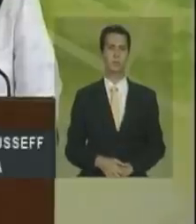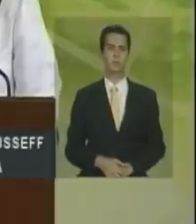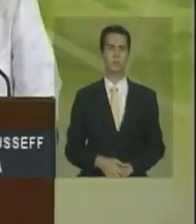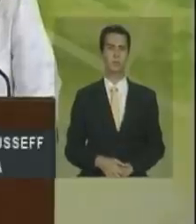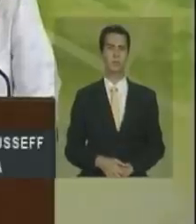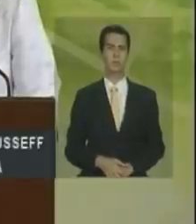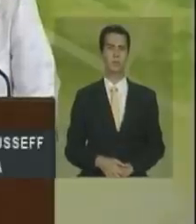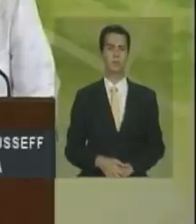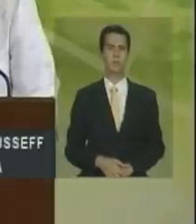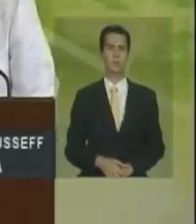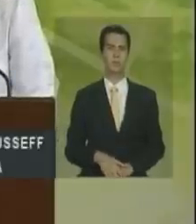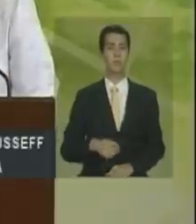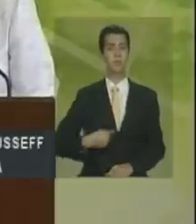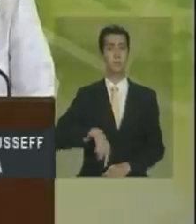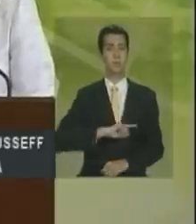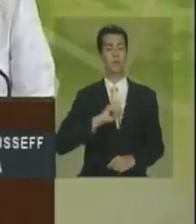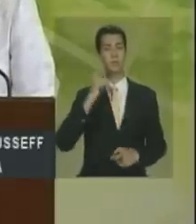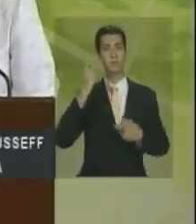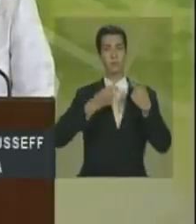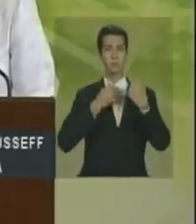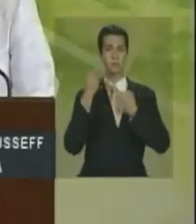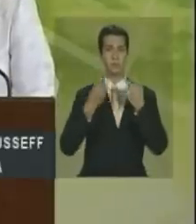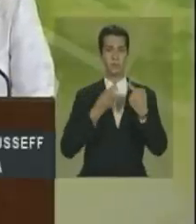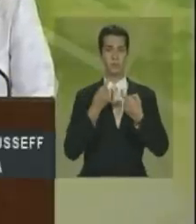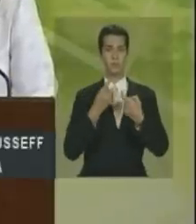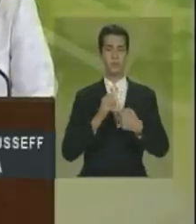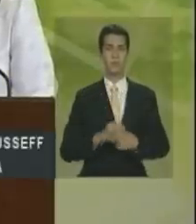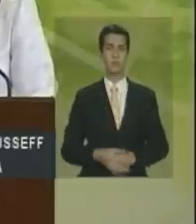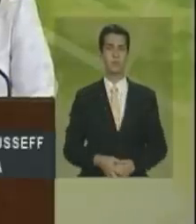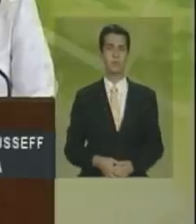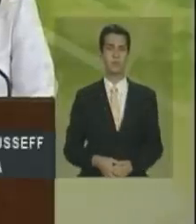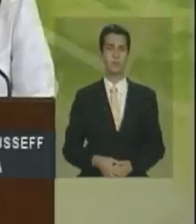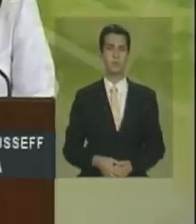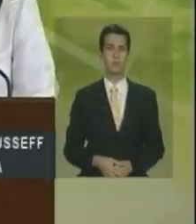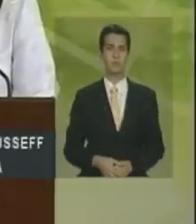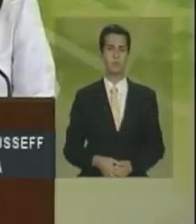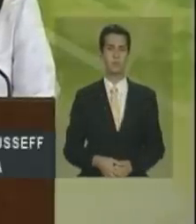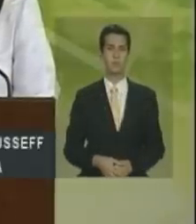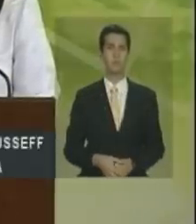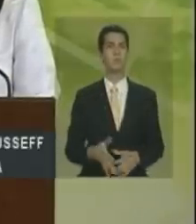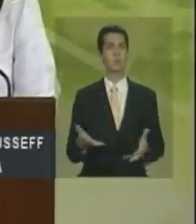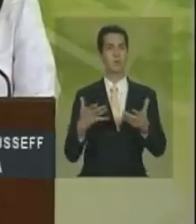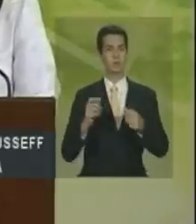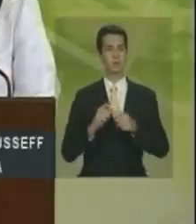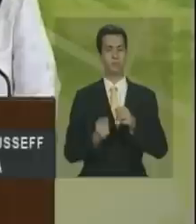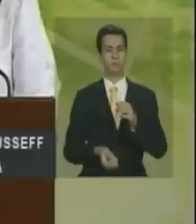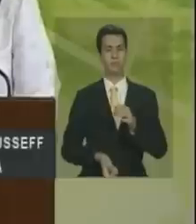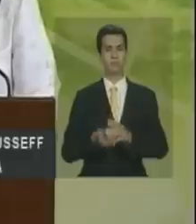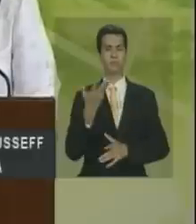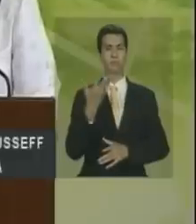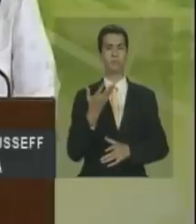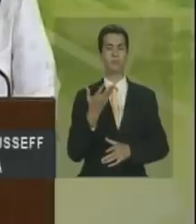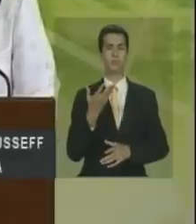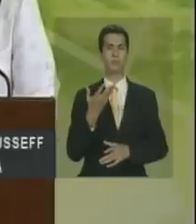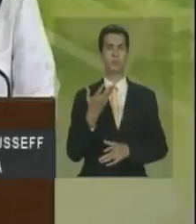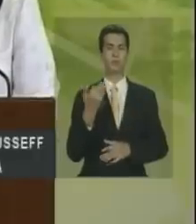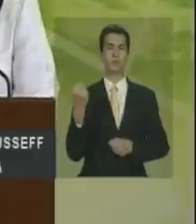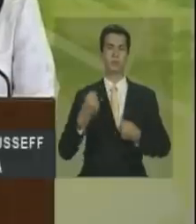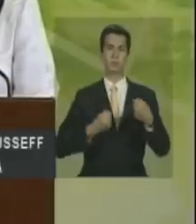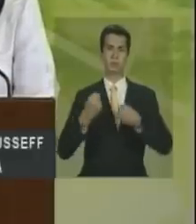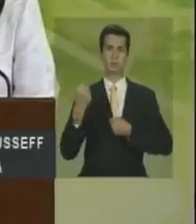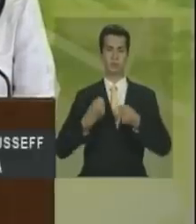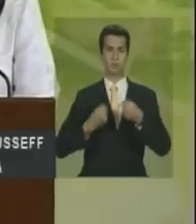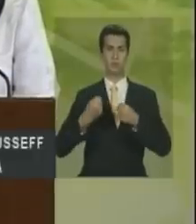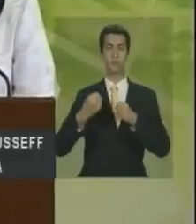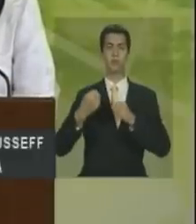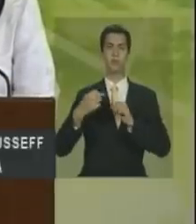nossa preocupação com a criação de um regime automotivo não é uma questão